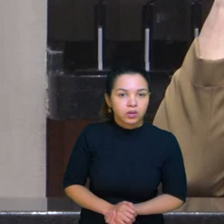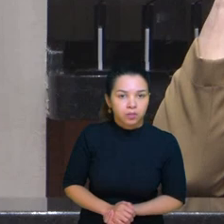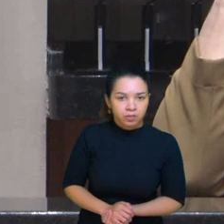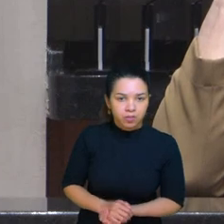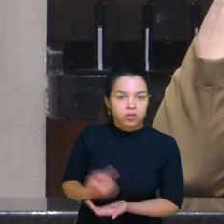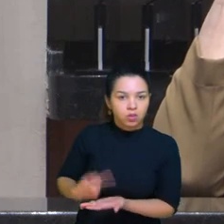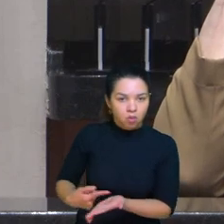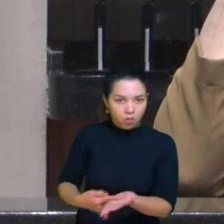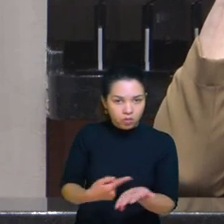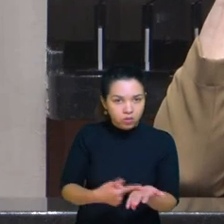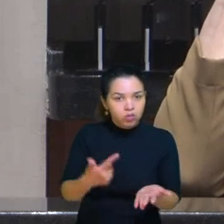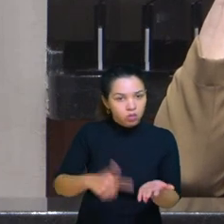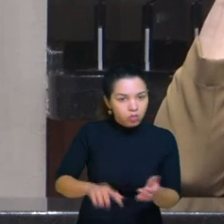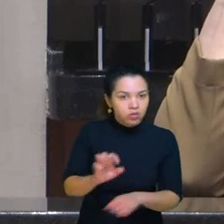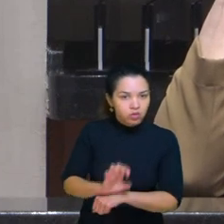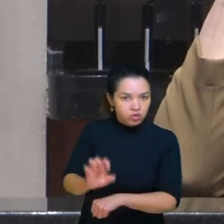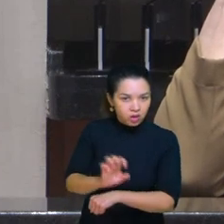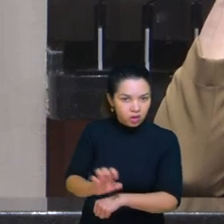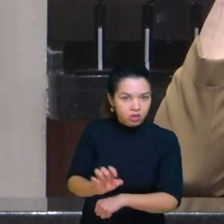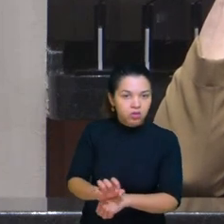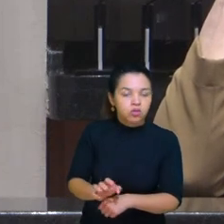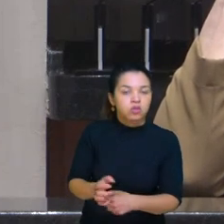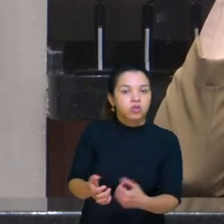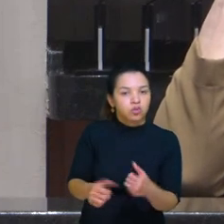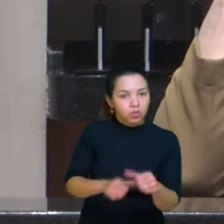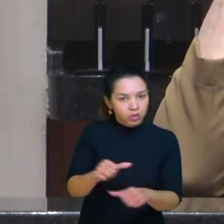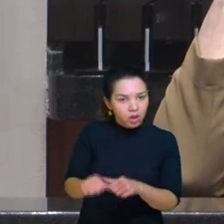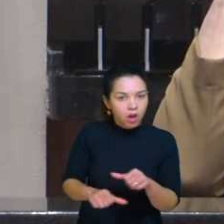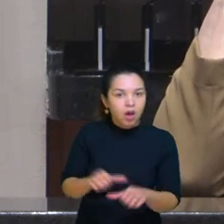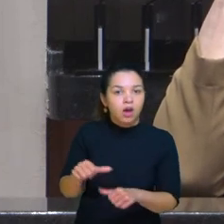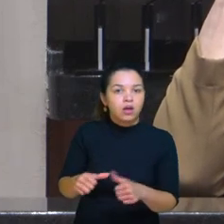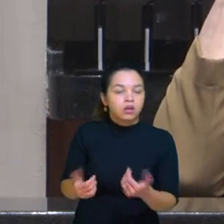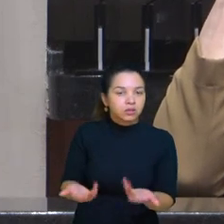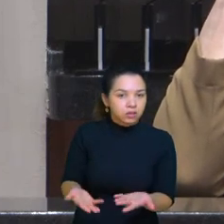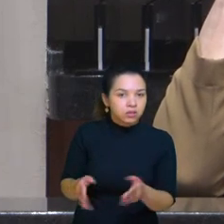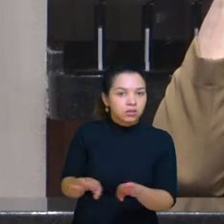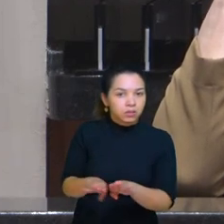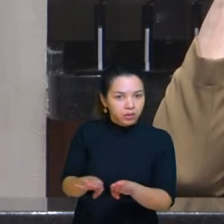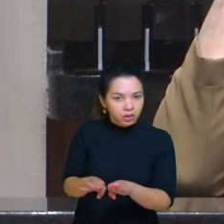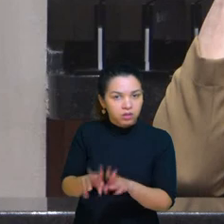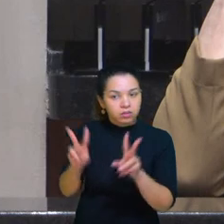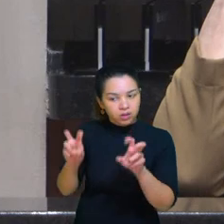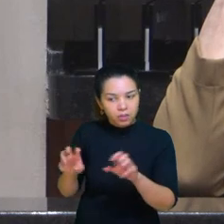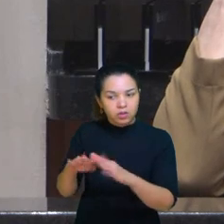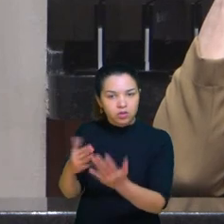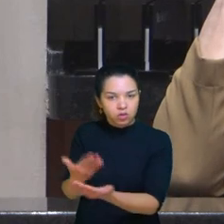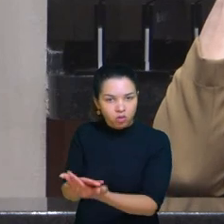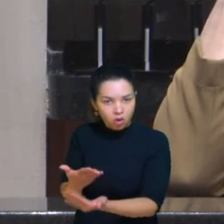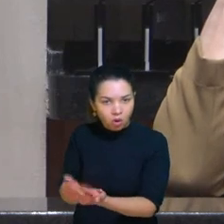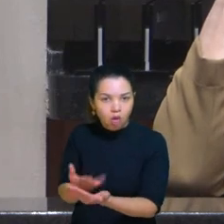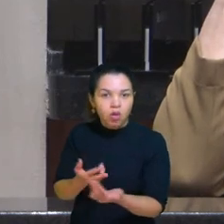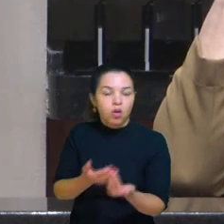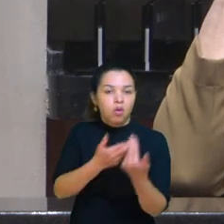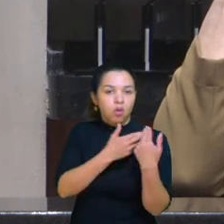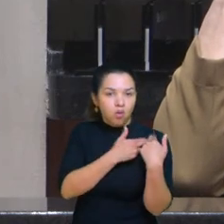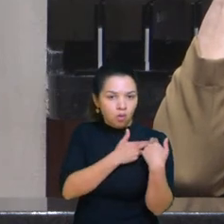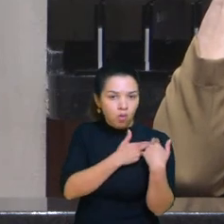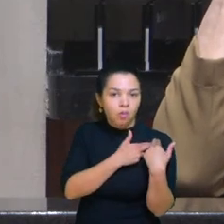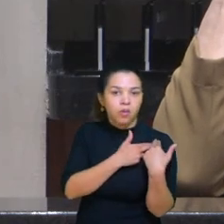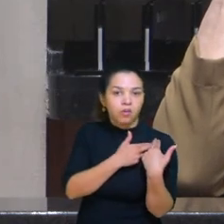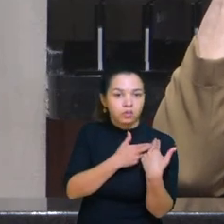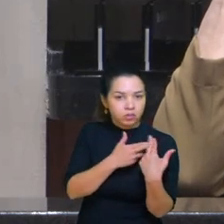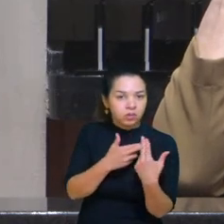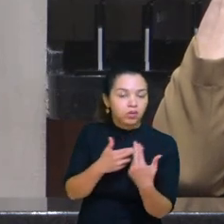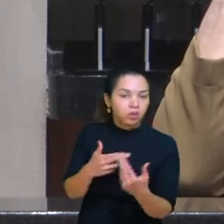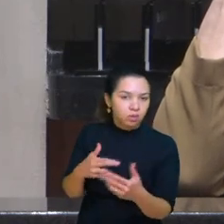que sim e nessa repactuação acho que entra essa questão da escola enquanto espaço de Formação o compromisso com a formação e também o vice-versa quer